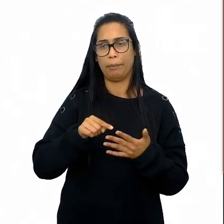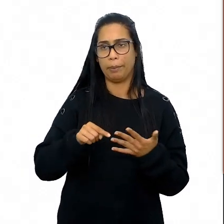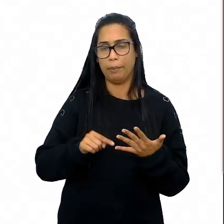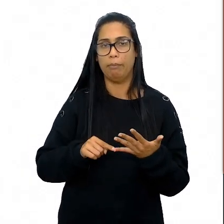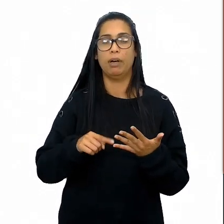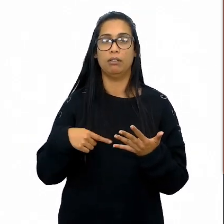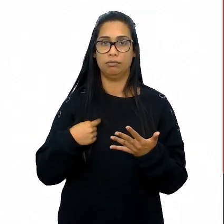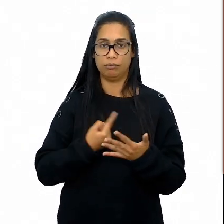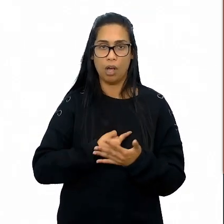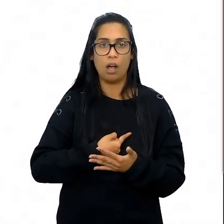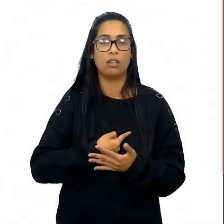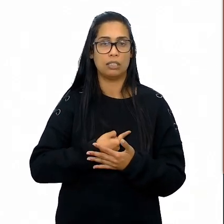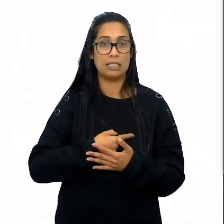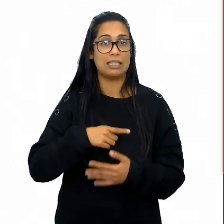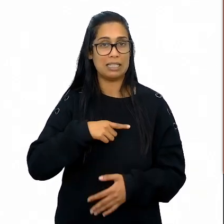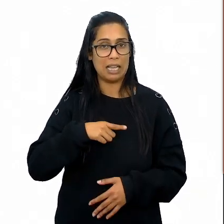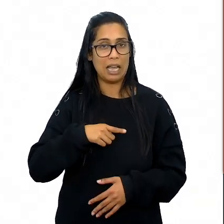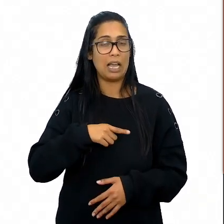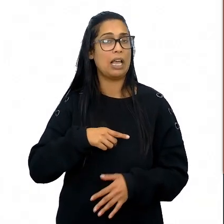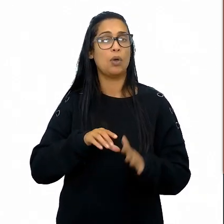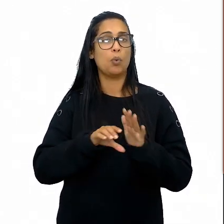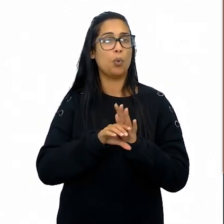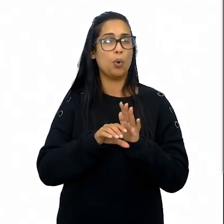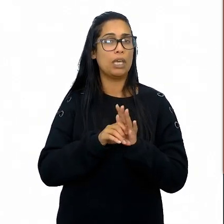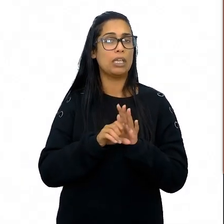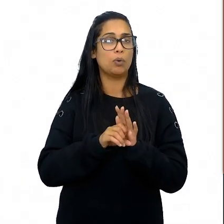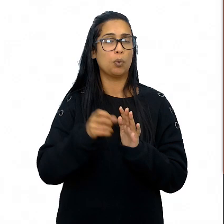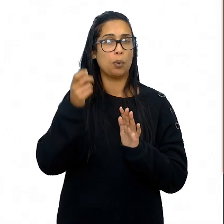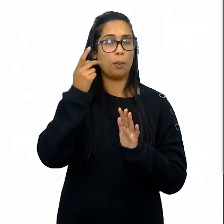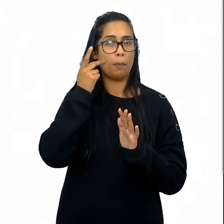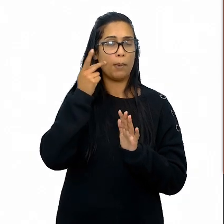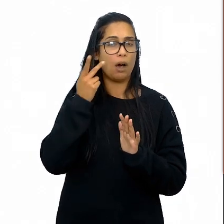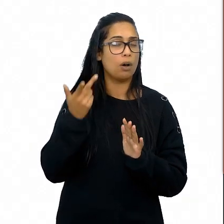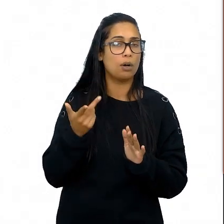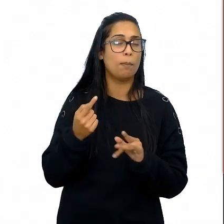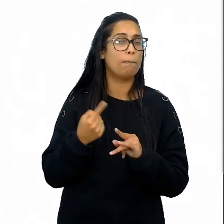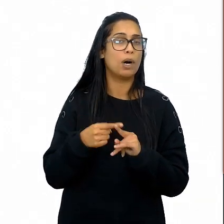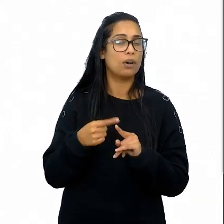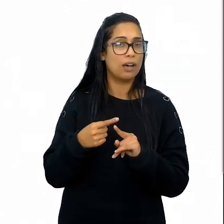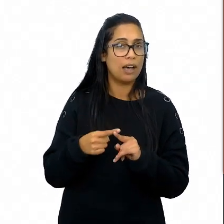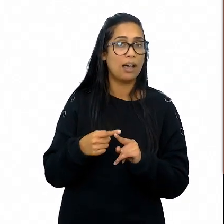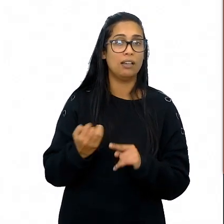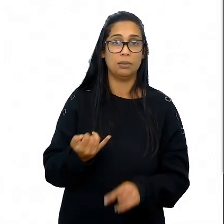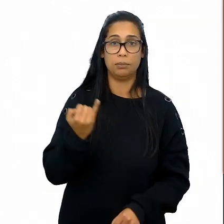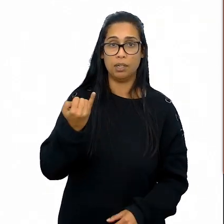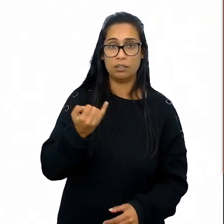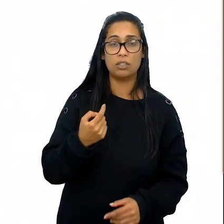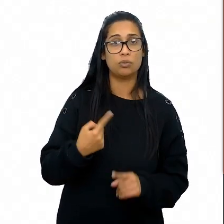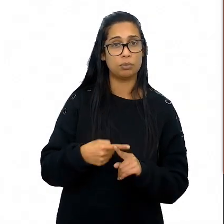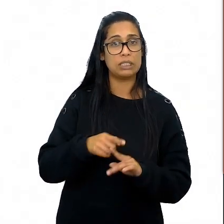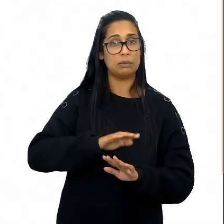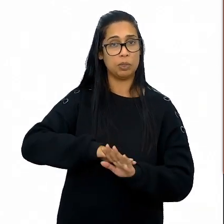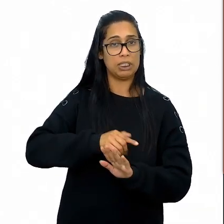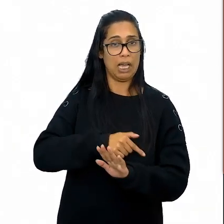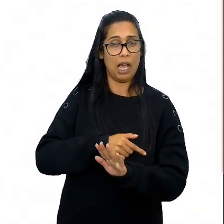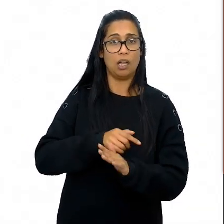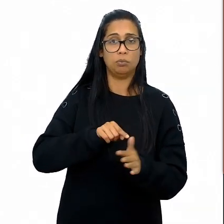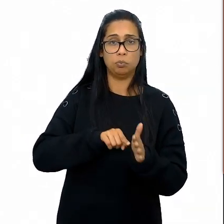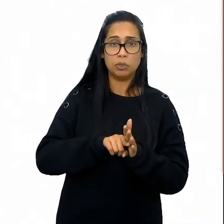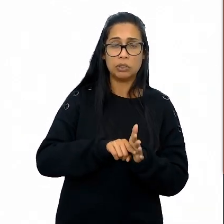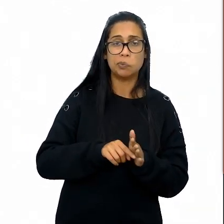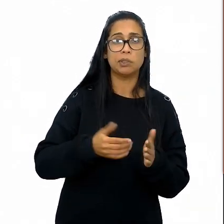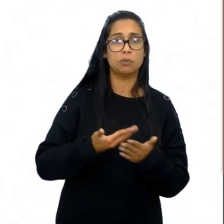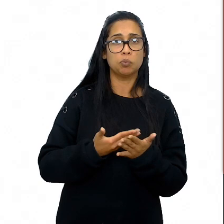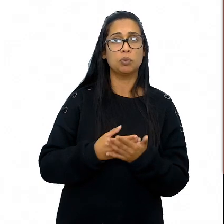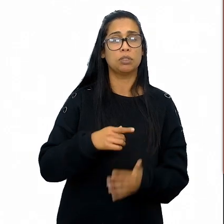Paulista e vocês perceberam que no currículo nós encontramos algumas coisas que na sequência de atividades Nós também encontramos